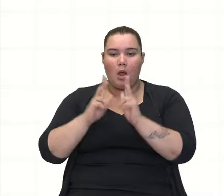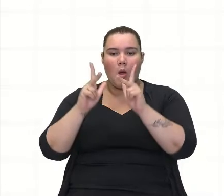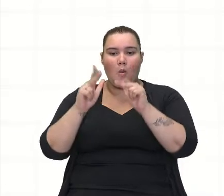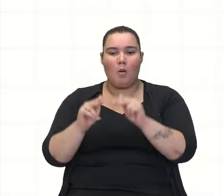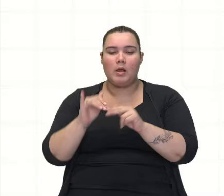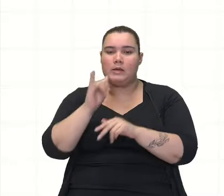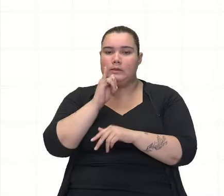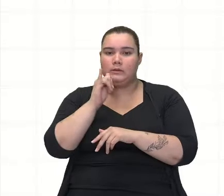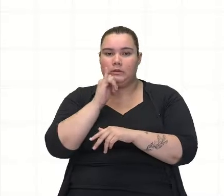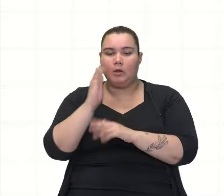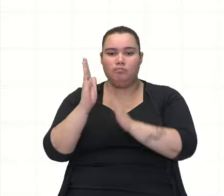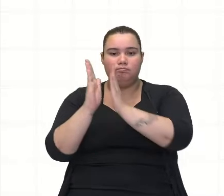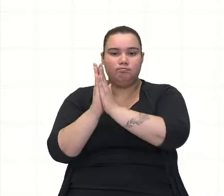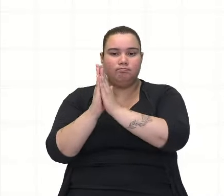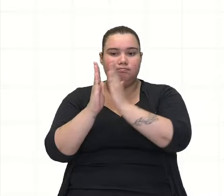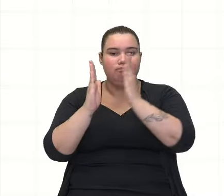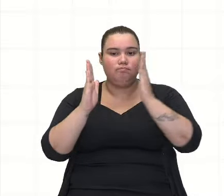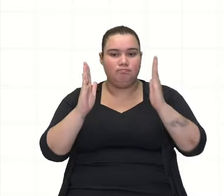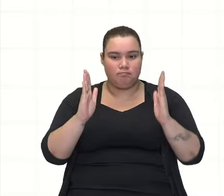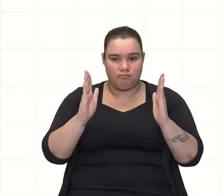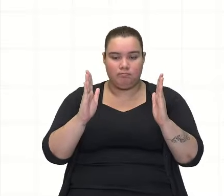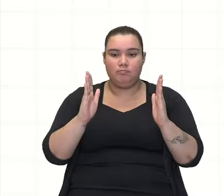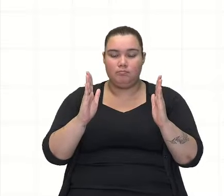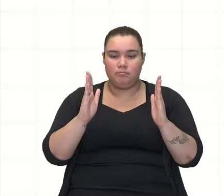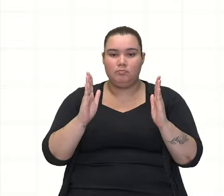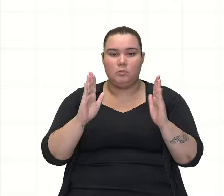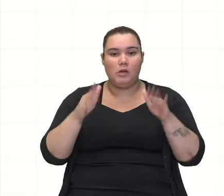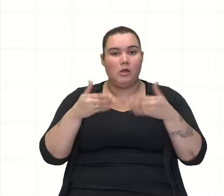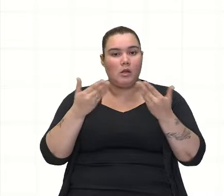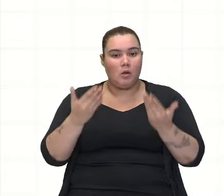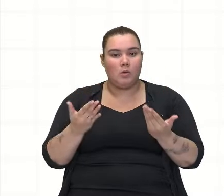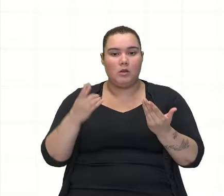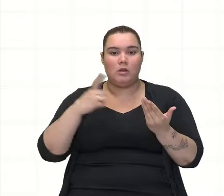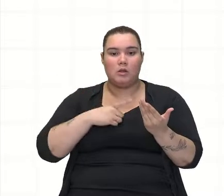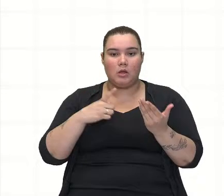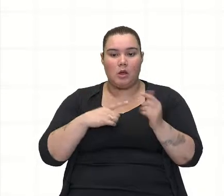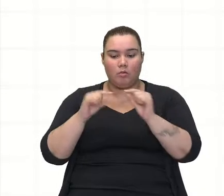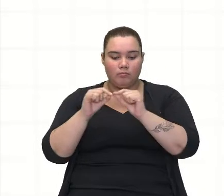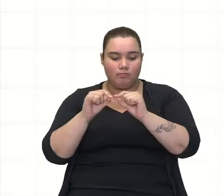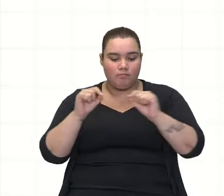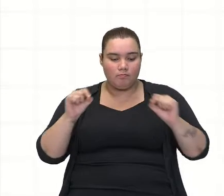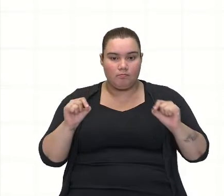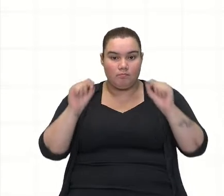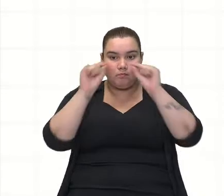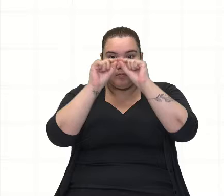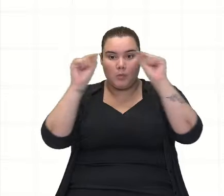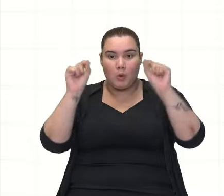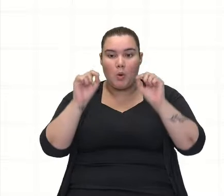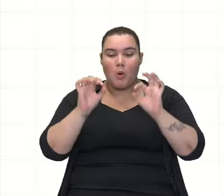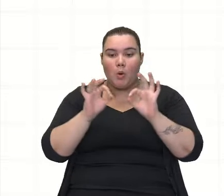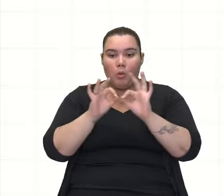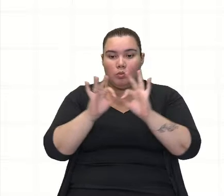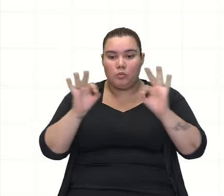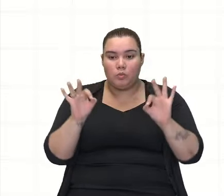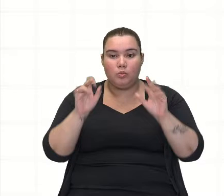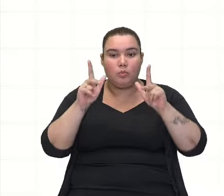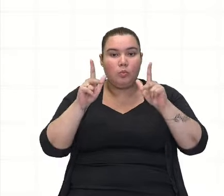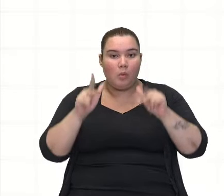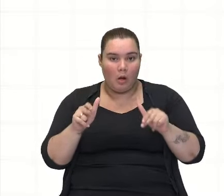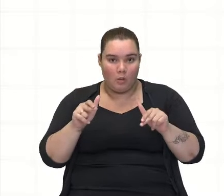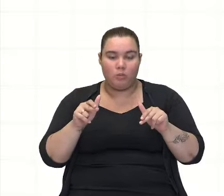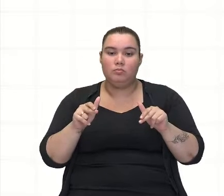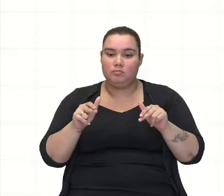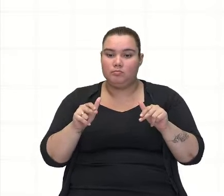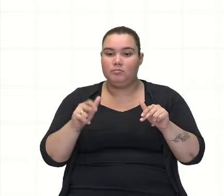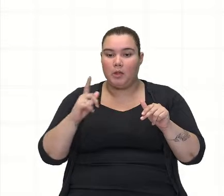outro lado. E, detalhe, né? Estão à mesma distância dessa reta, tá?